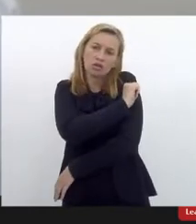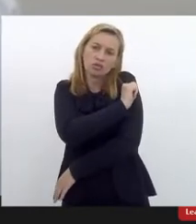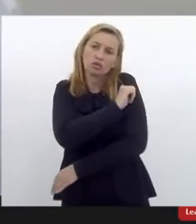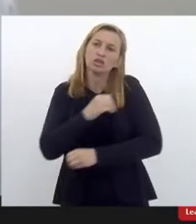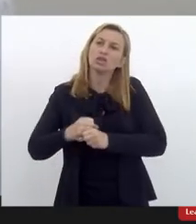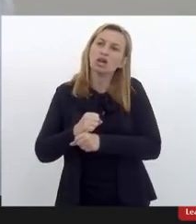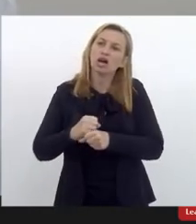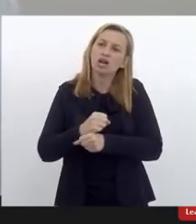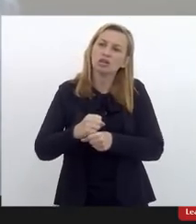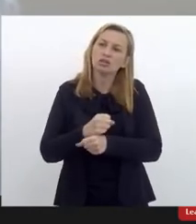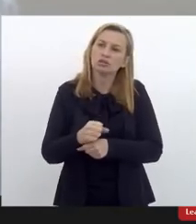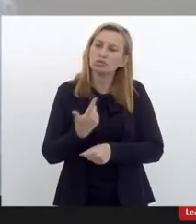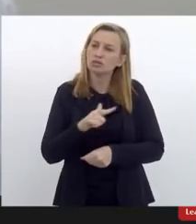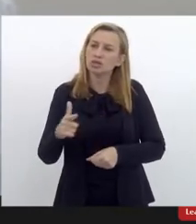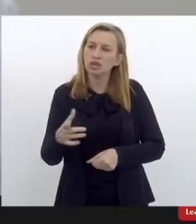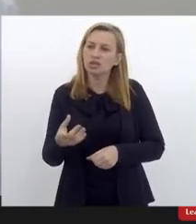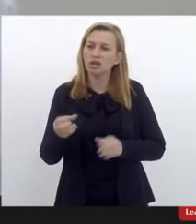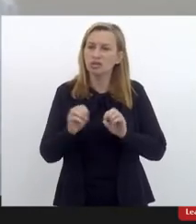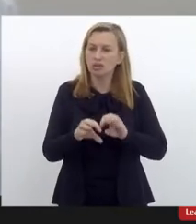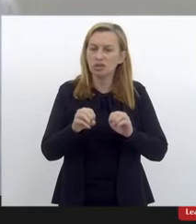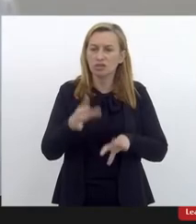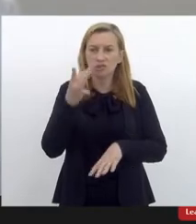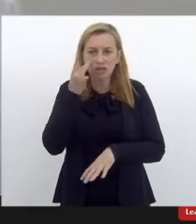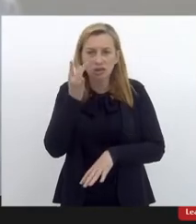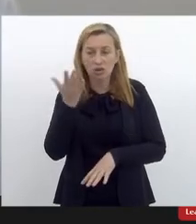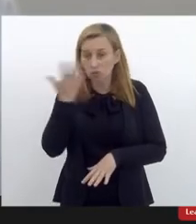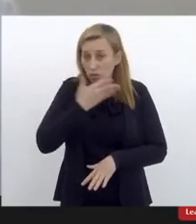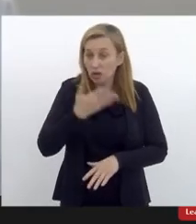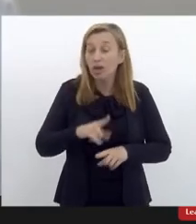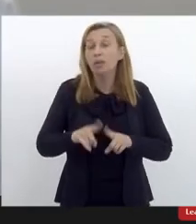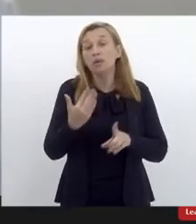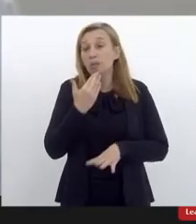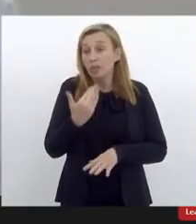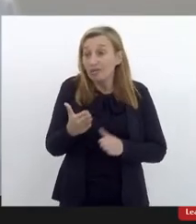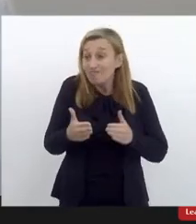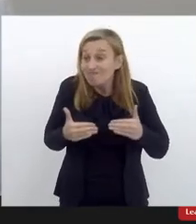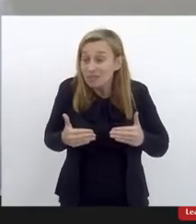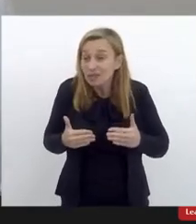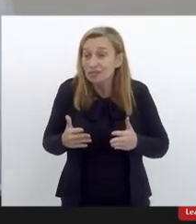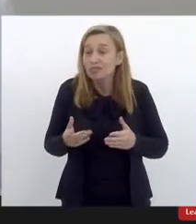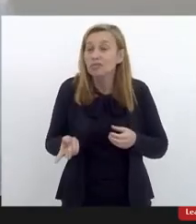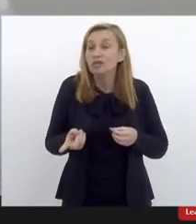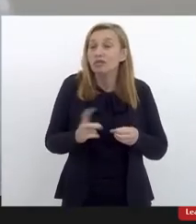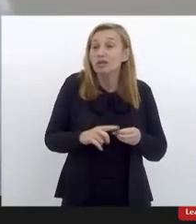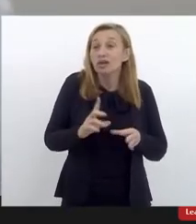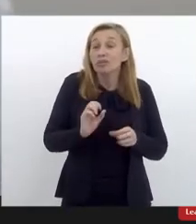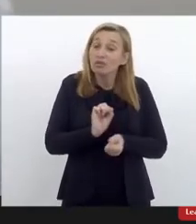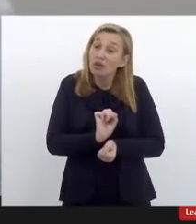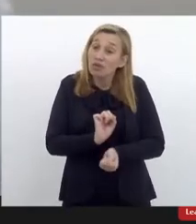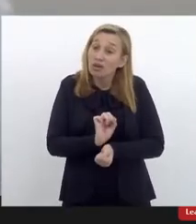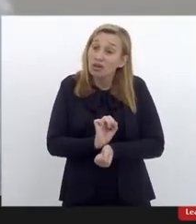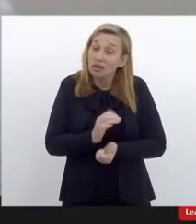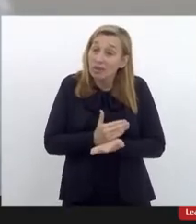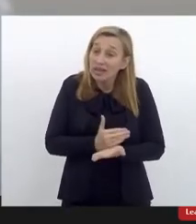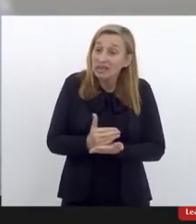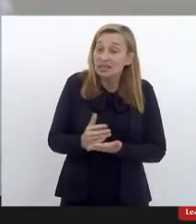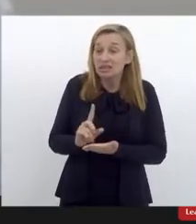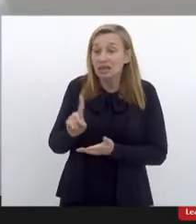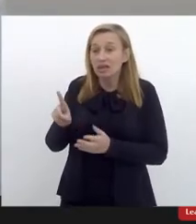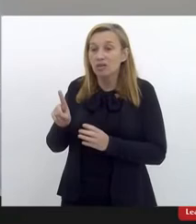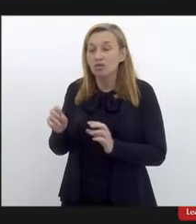educação presencial. E, por enquanto, isso ainda não apareceu. Mas eu peço licença, tentarei voltar, mas estão me esperando para dar início à audiência